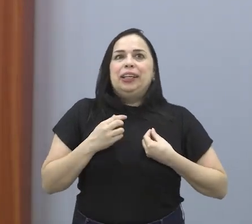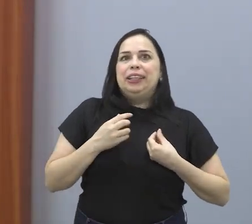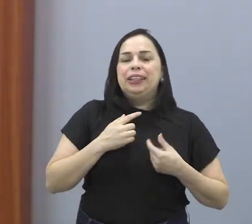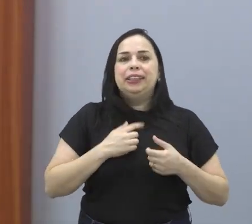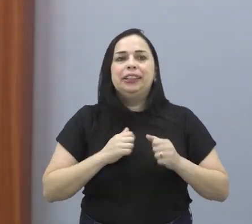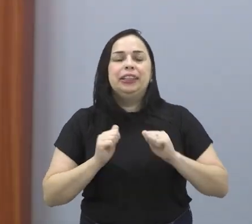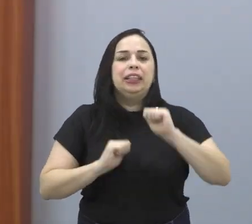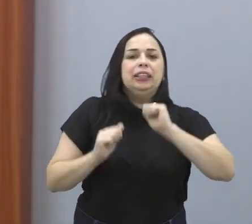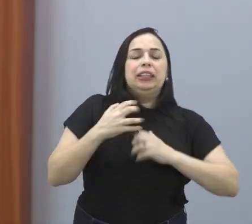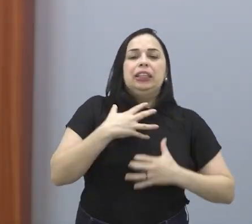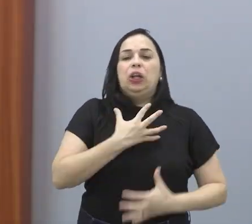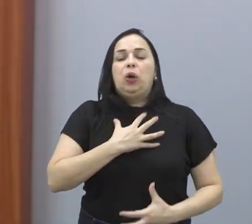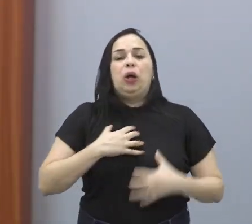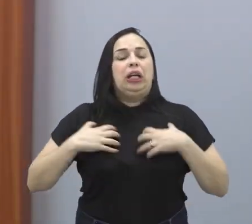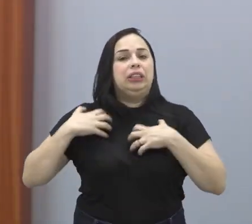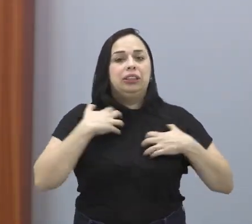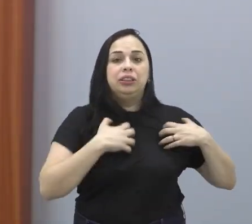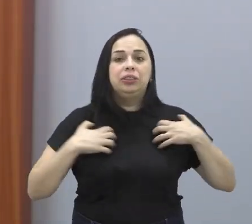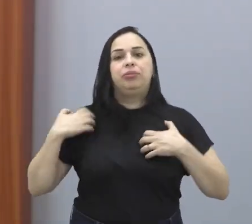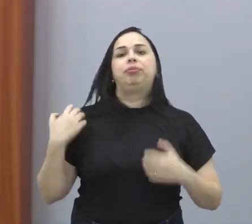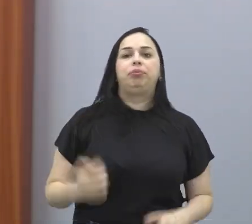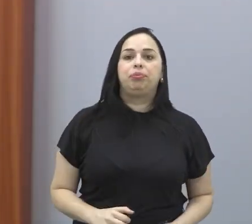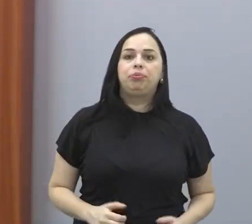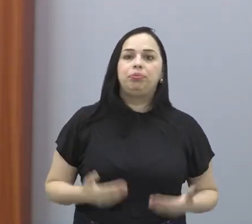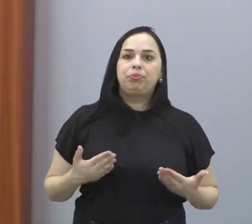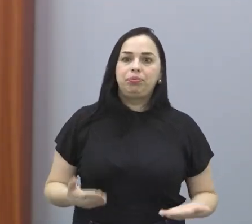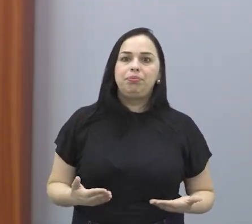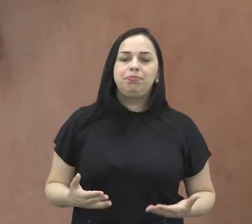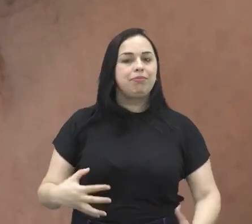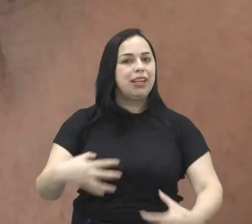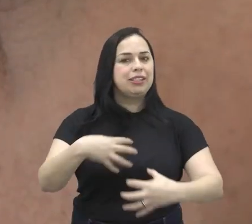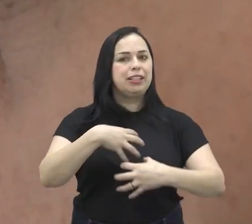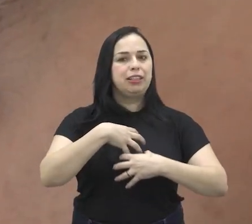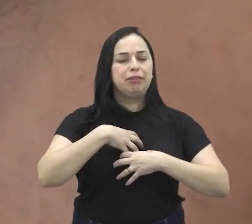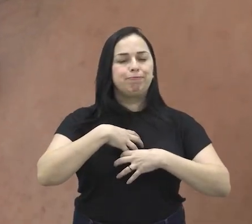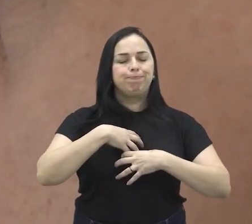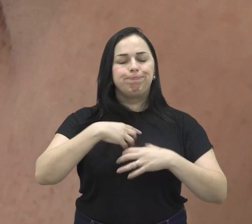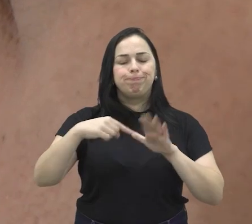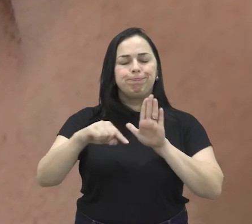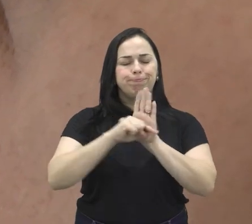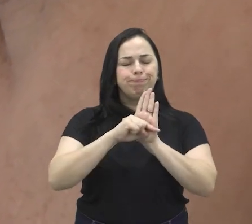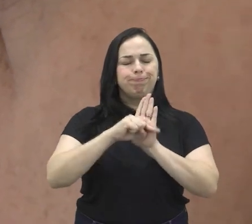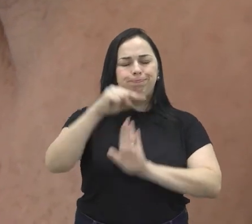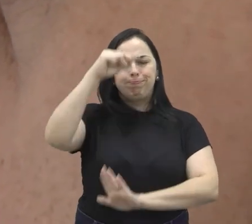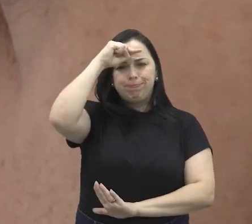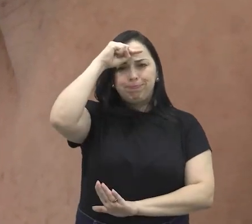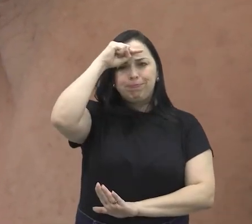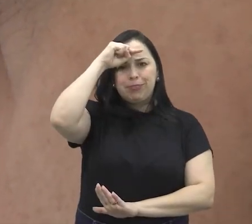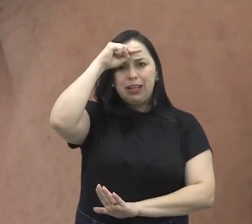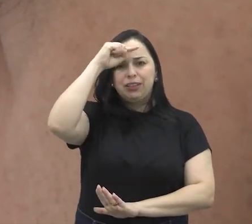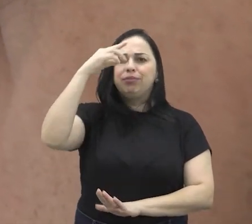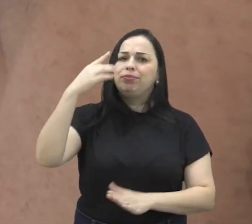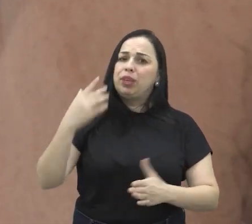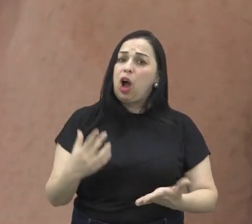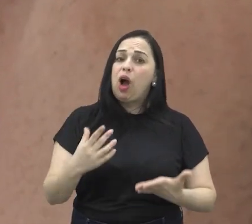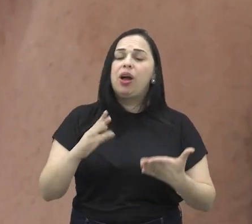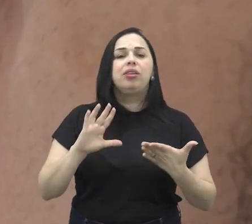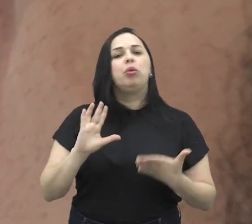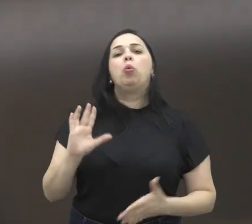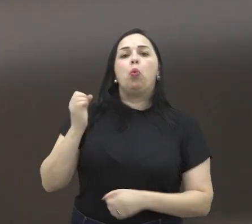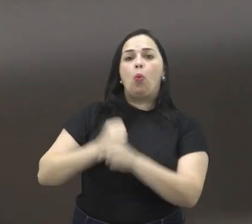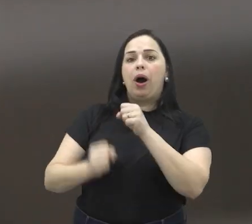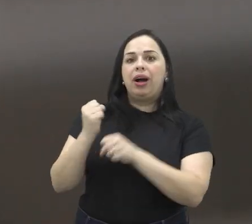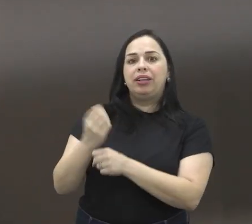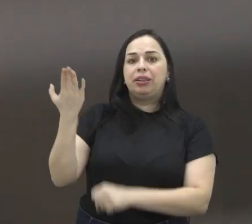gerar um pouco de angústia e ansiedade em algumas pessoas. Sentimentos negativos sobre o trabalho não surgem por